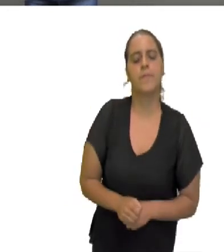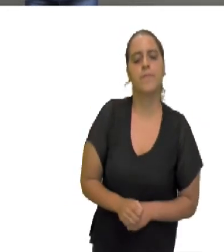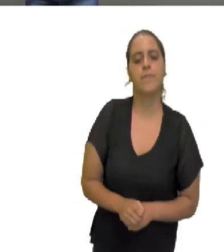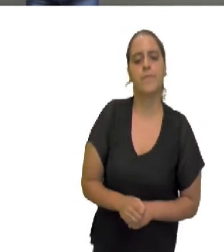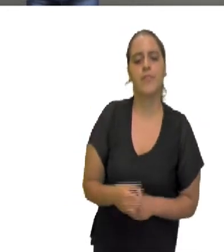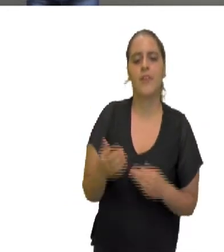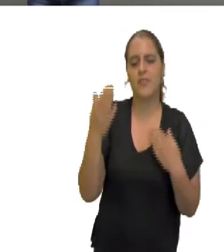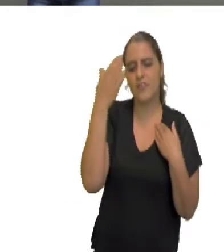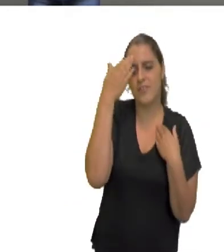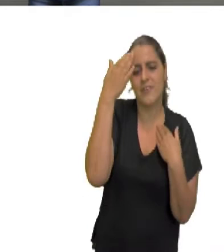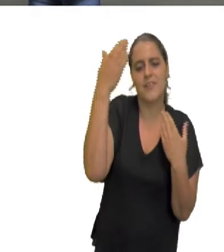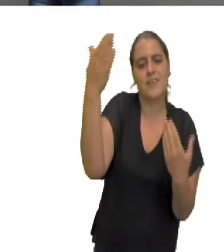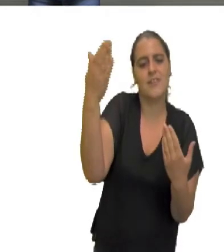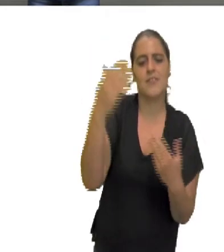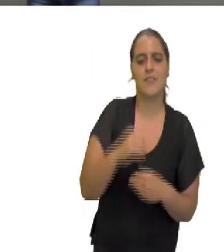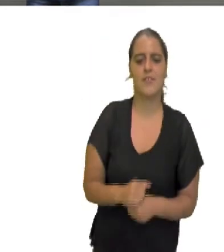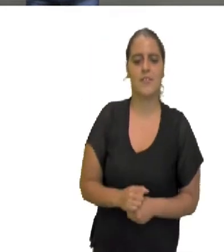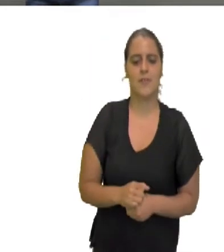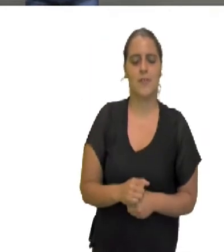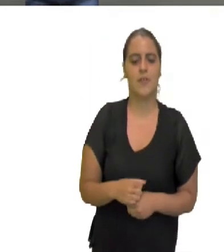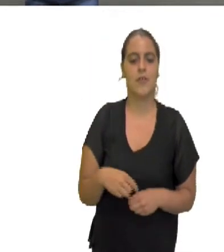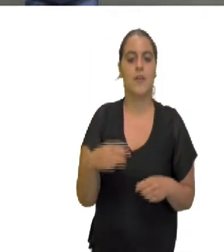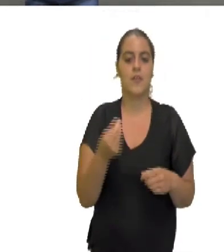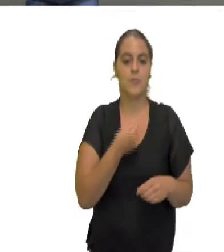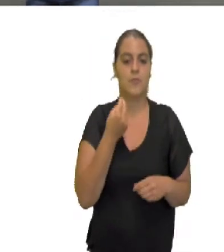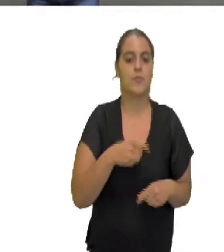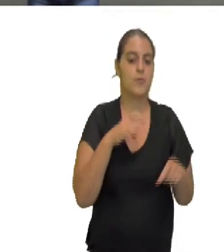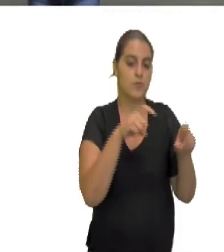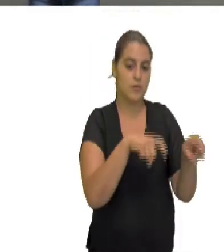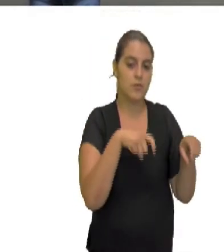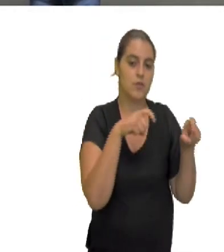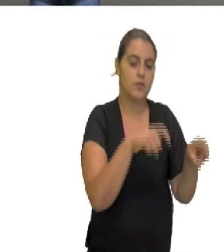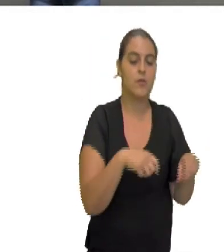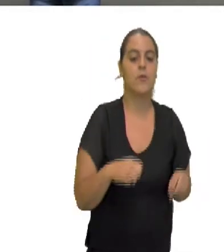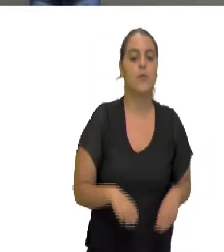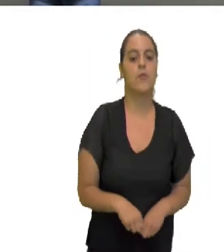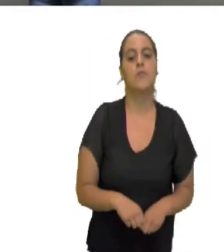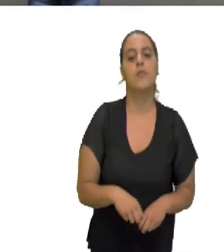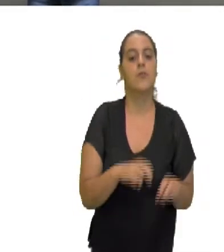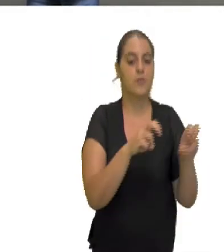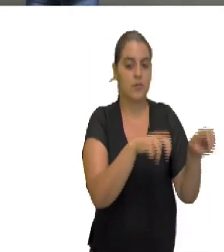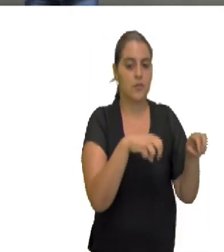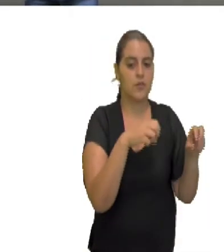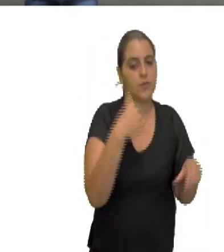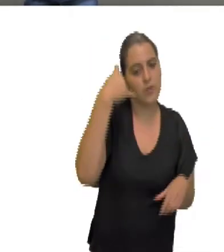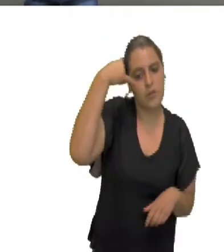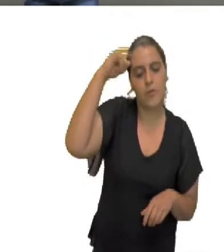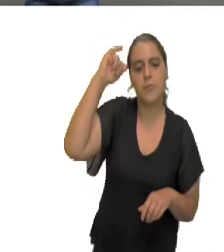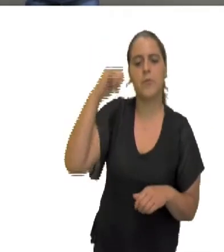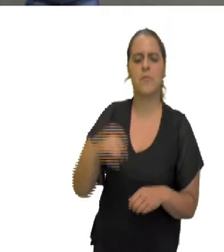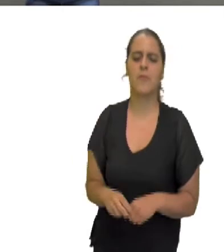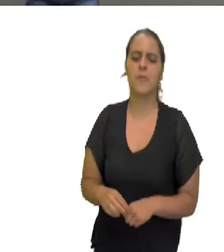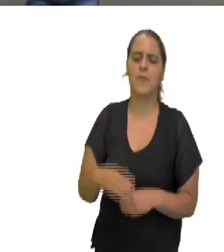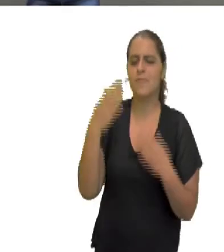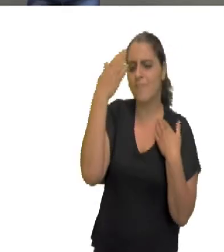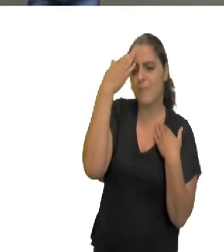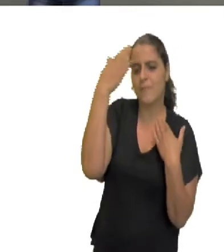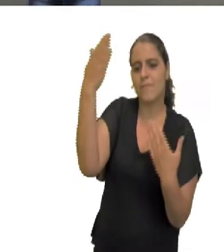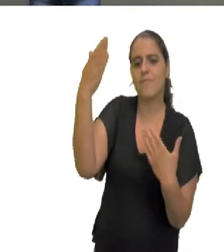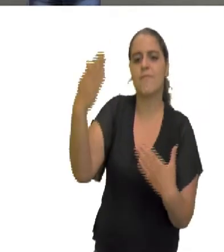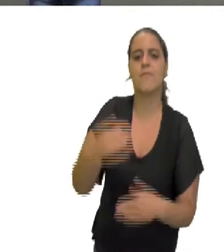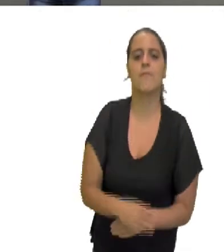essa gratidão a gente deve aos homens do campo, às pessoas do campo. Isso a gente não pode